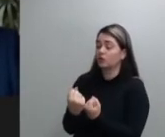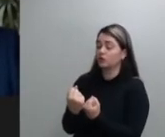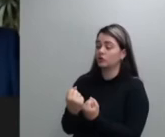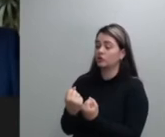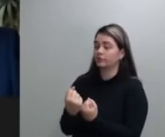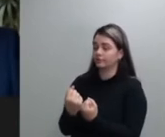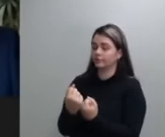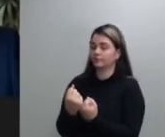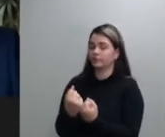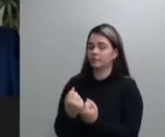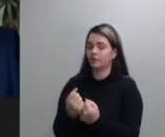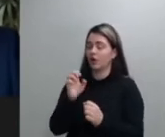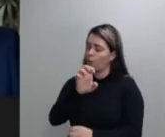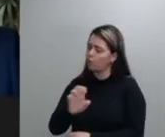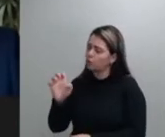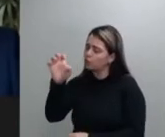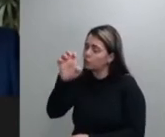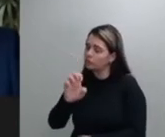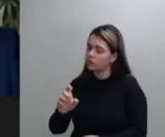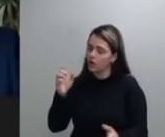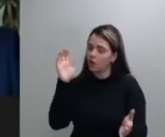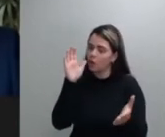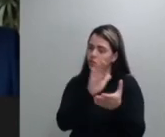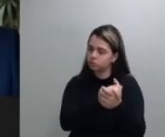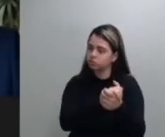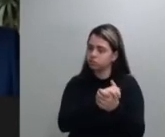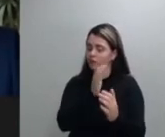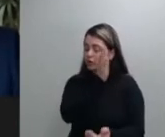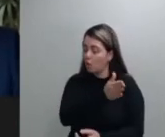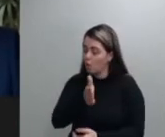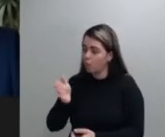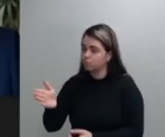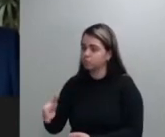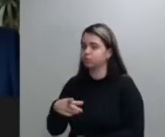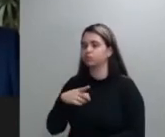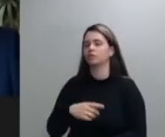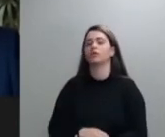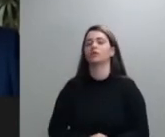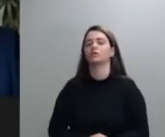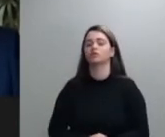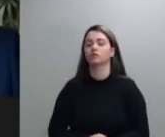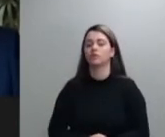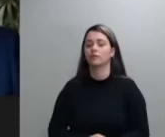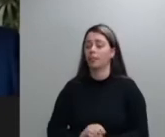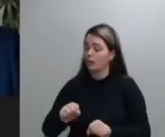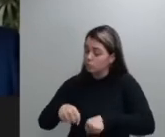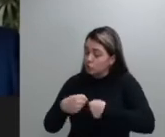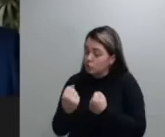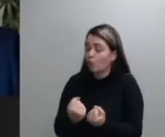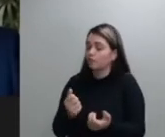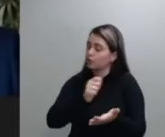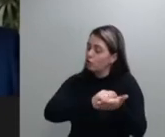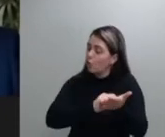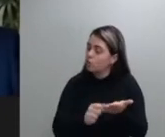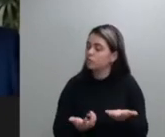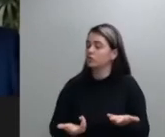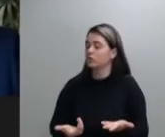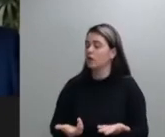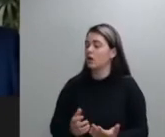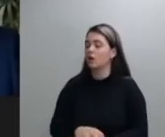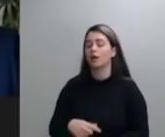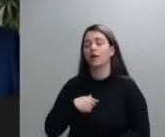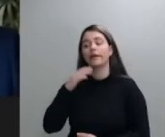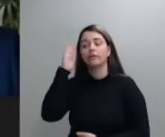quando o Estado fizer parte no caso a união é parte da demanda me parece que é muito forte a prescrição então para entender